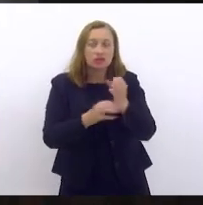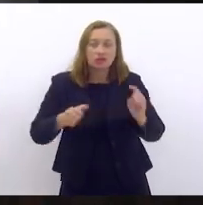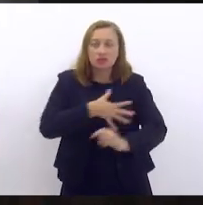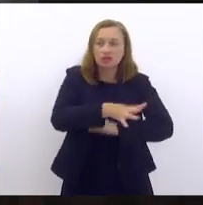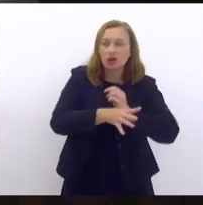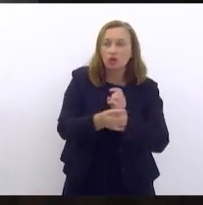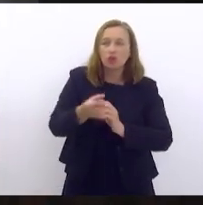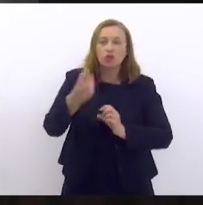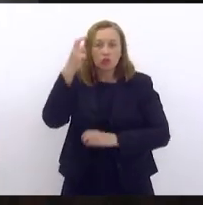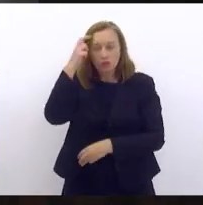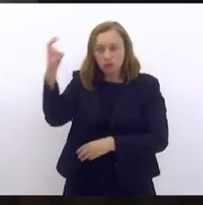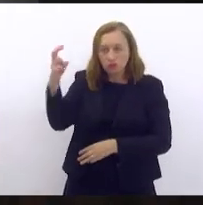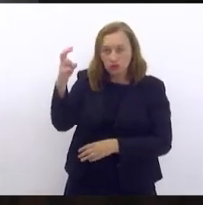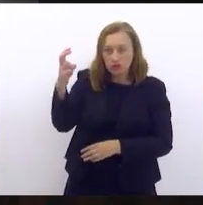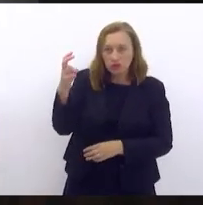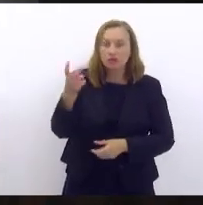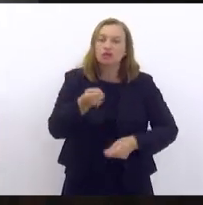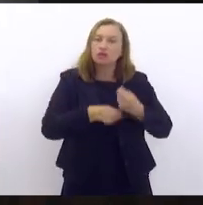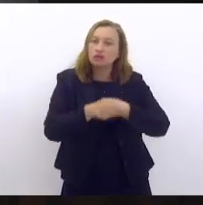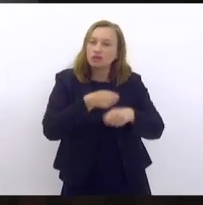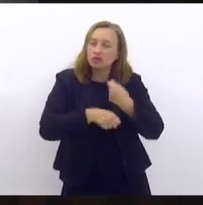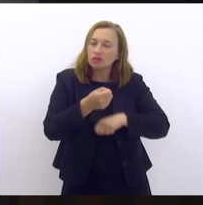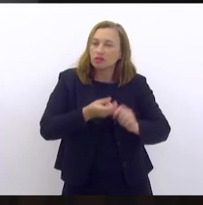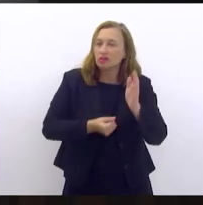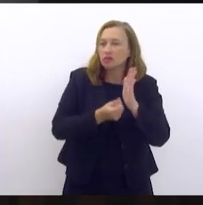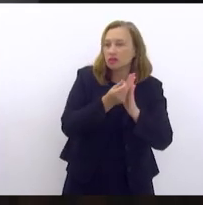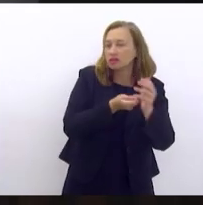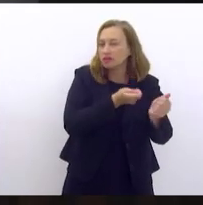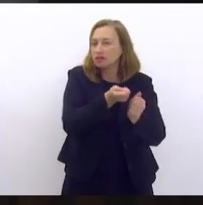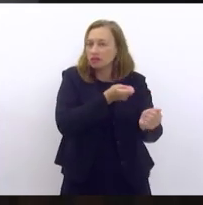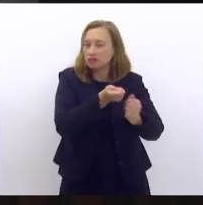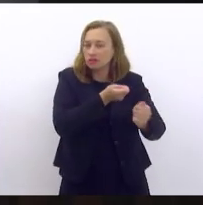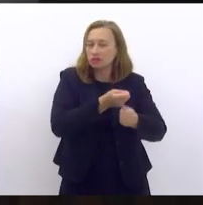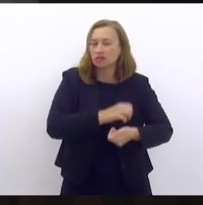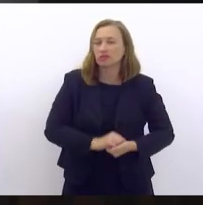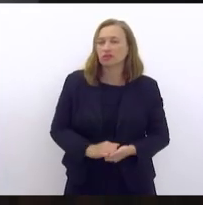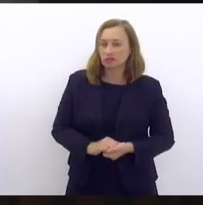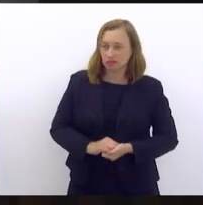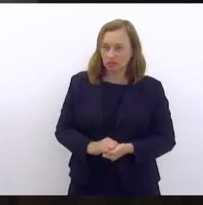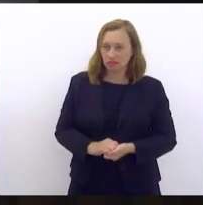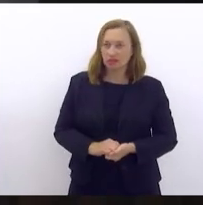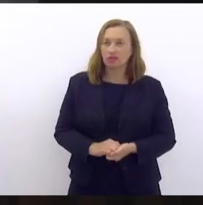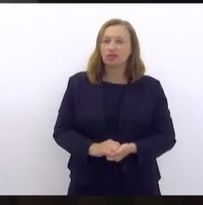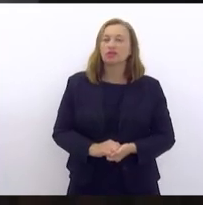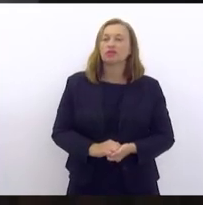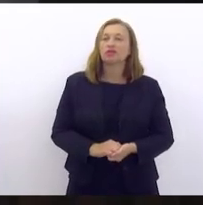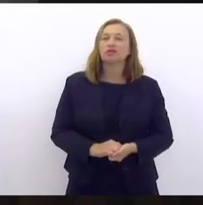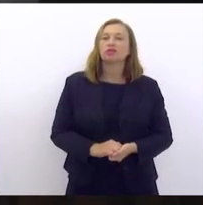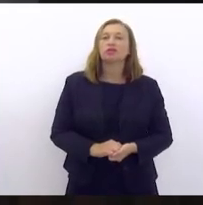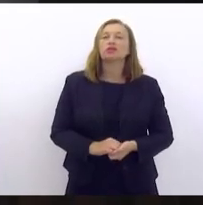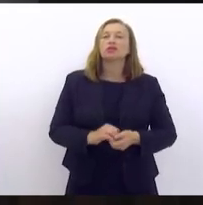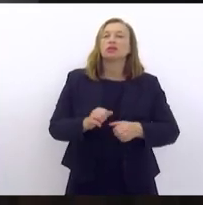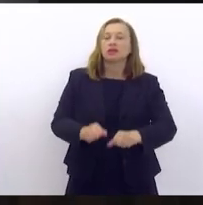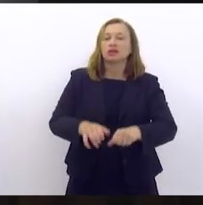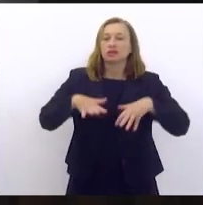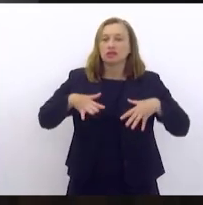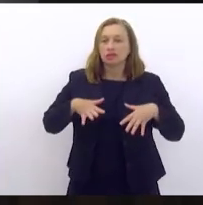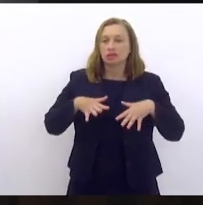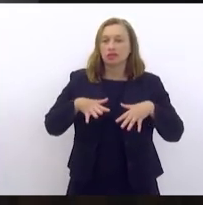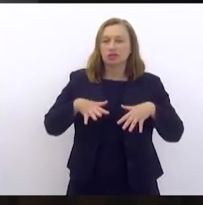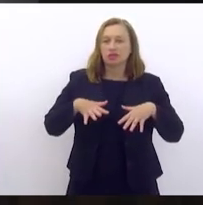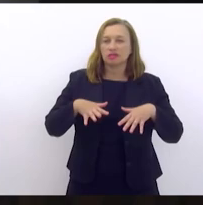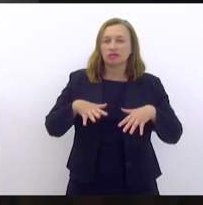de Cultura, de Economia, Indústria e Comércio e de Orçamento, Finanças, Fiscalização Financeira e Controle, as emendas de